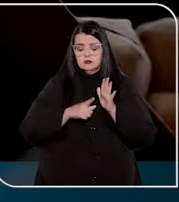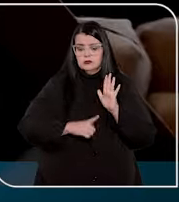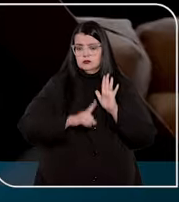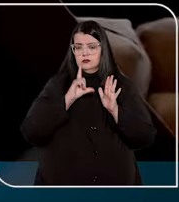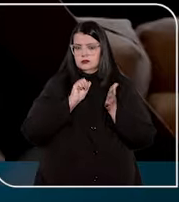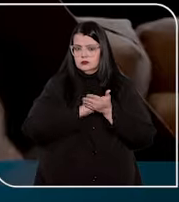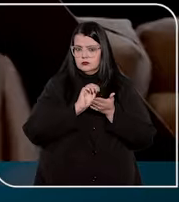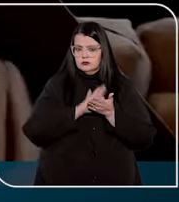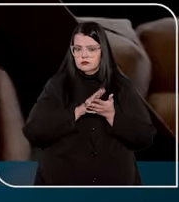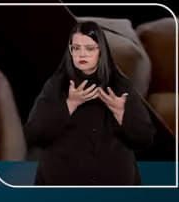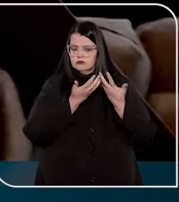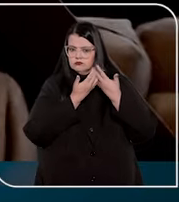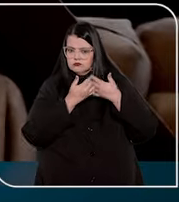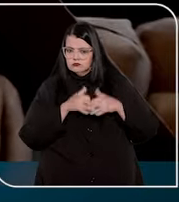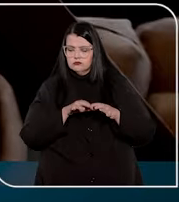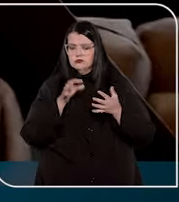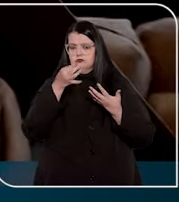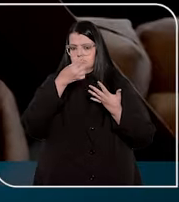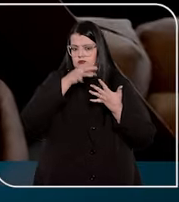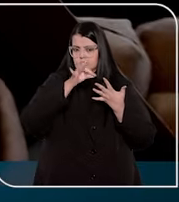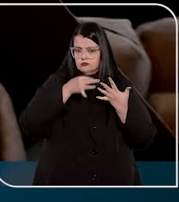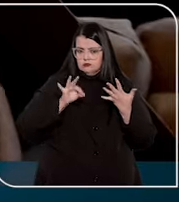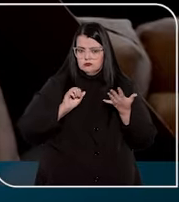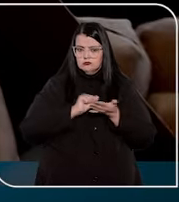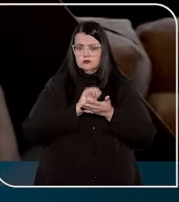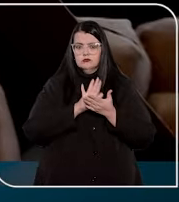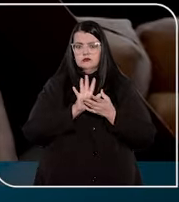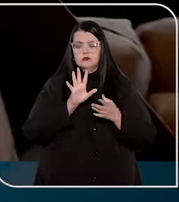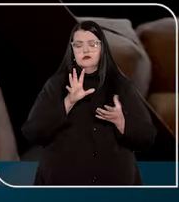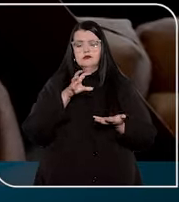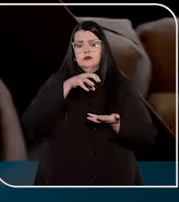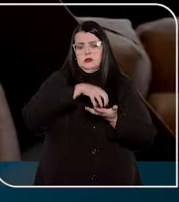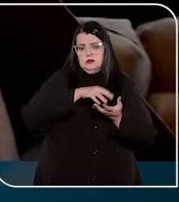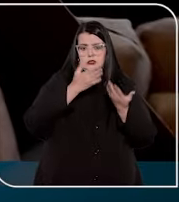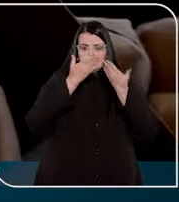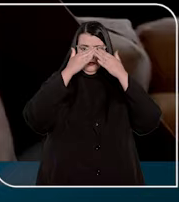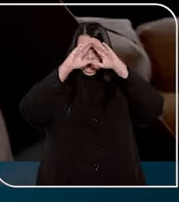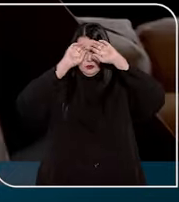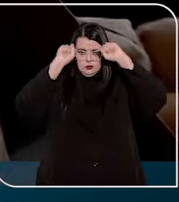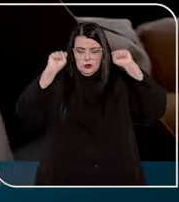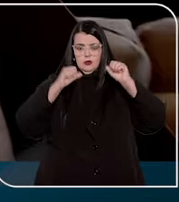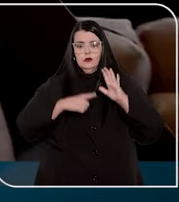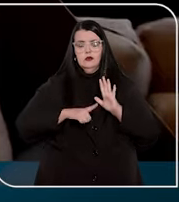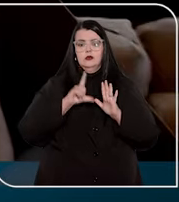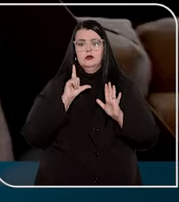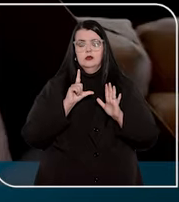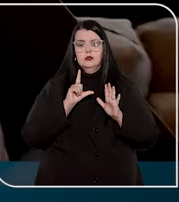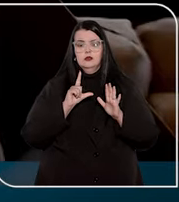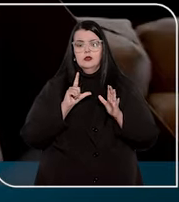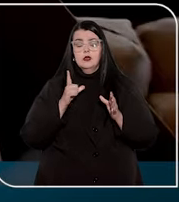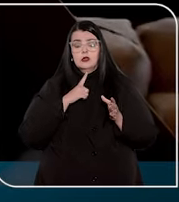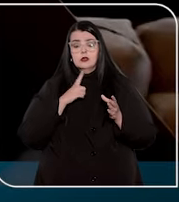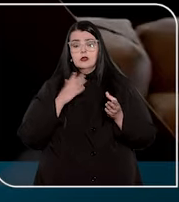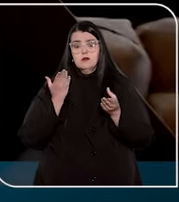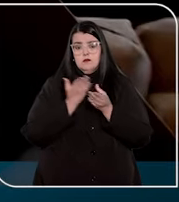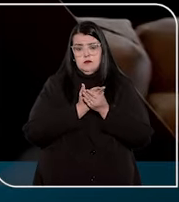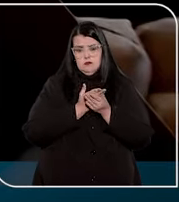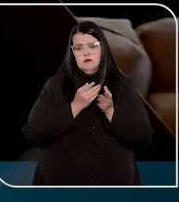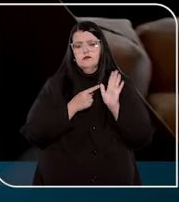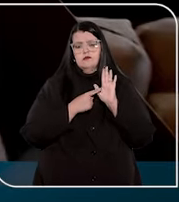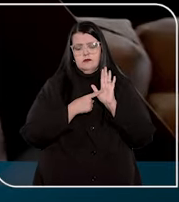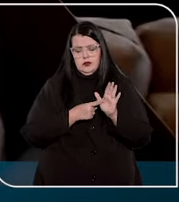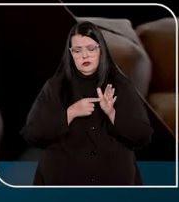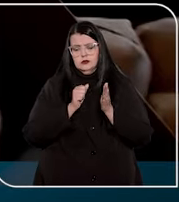geral, pensado na maioria dos recursos extraordinários que são interpostos nos tribunais da origem, etc., sem dúvida são usados os embargos de declaração, são usados aqui no